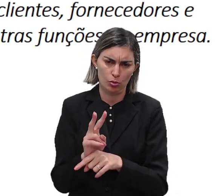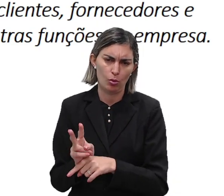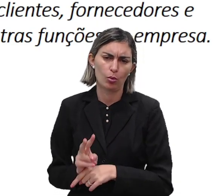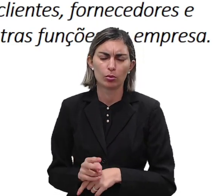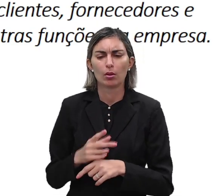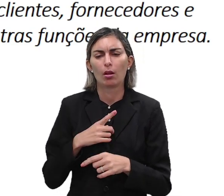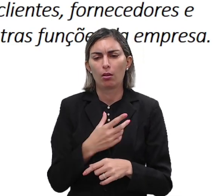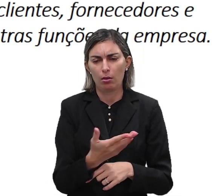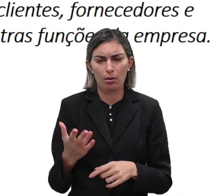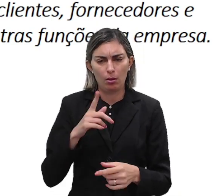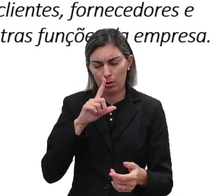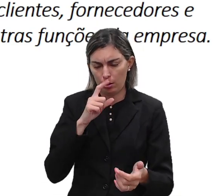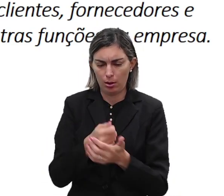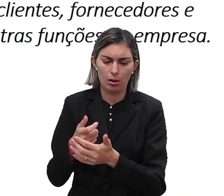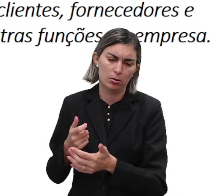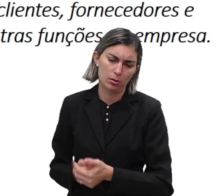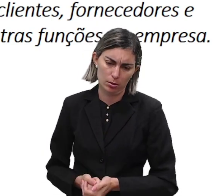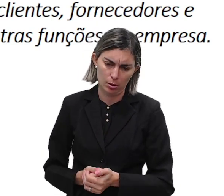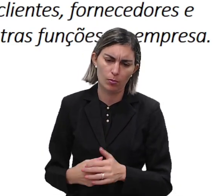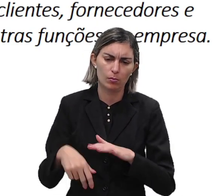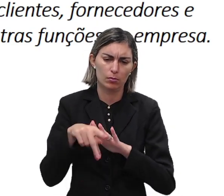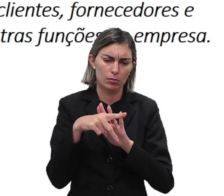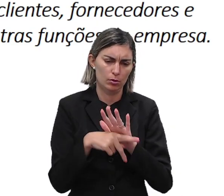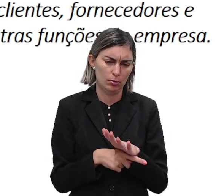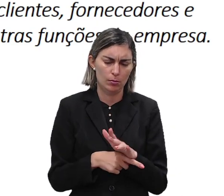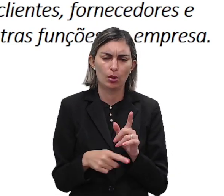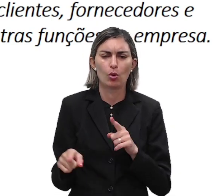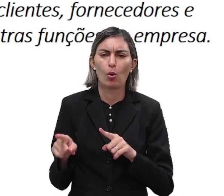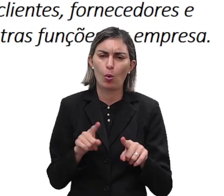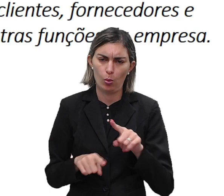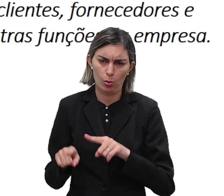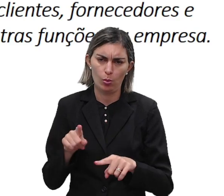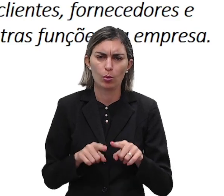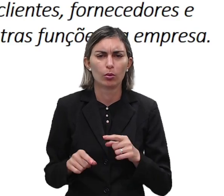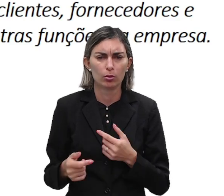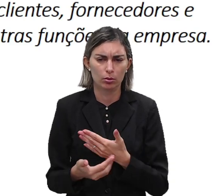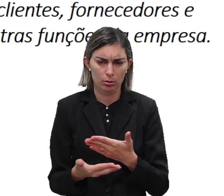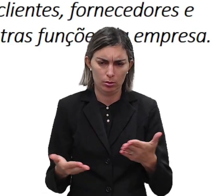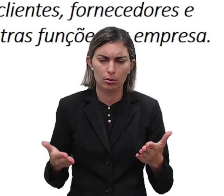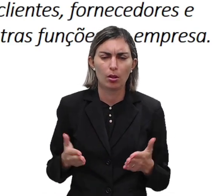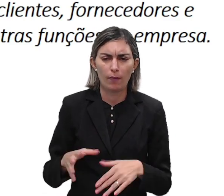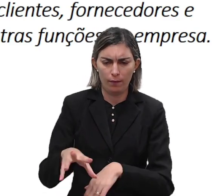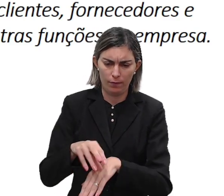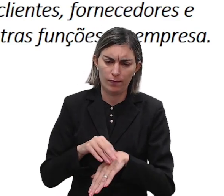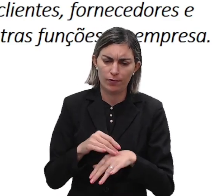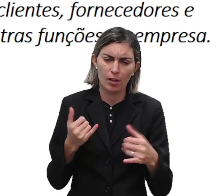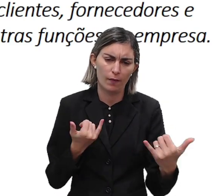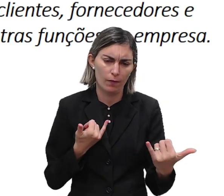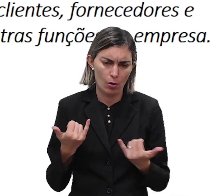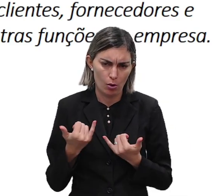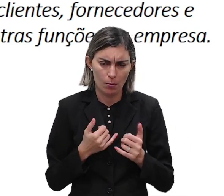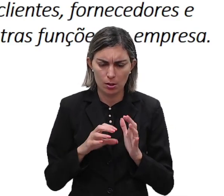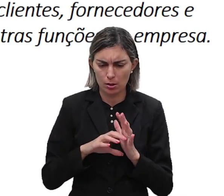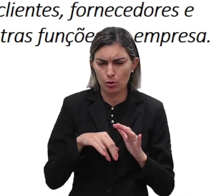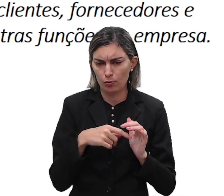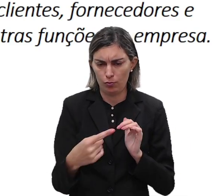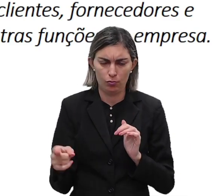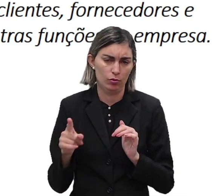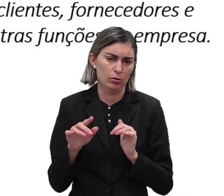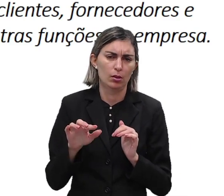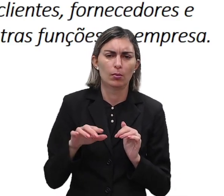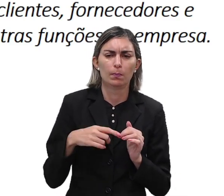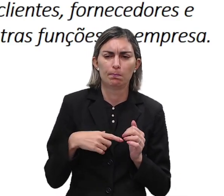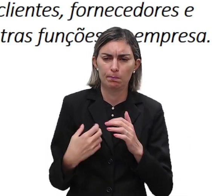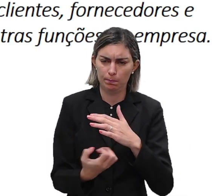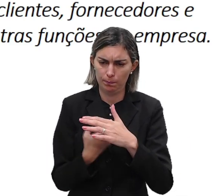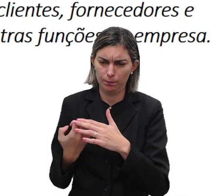o mecanismo de decisão do planejamento e do controle que pega informações de outras funções da empresa através